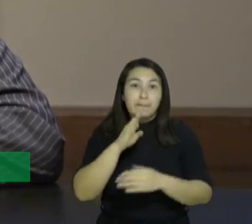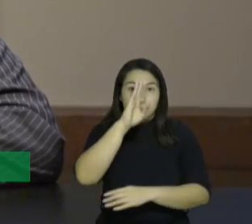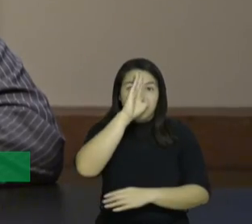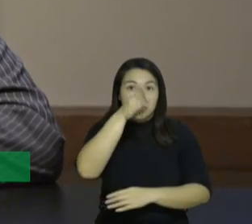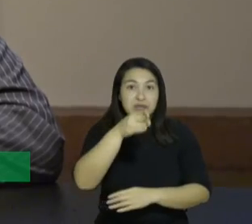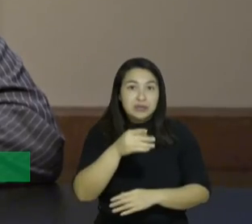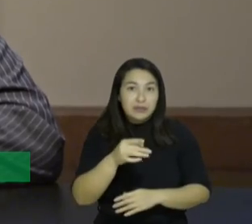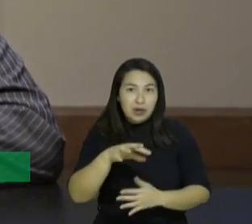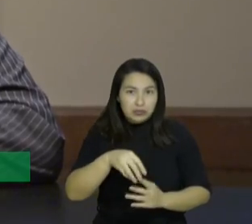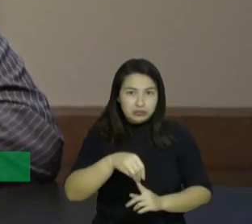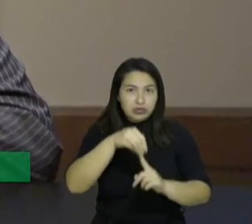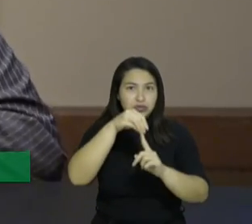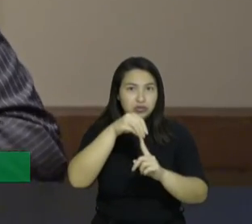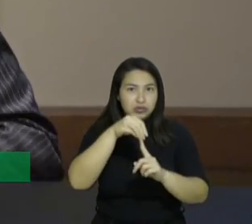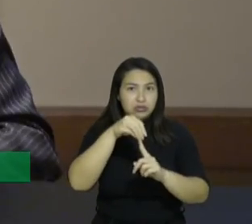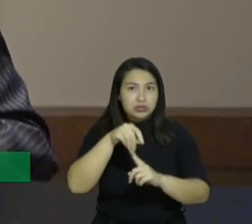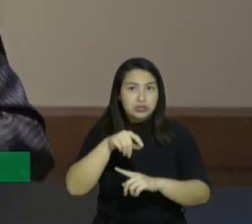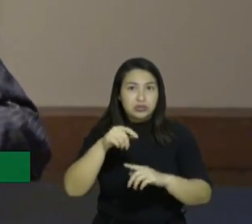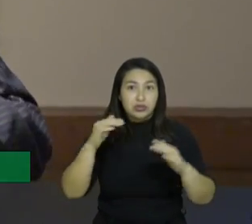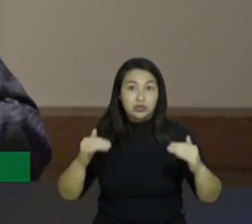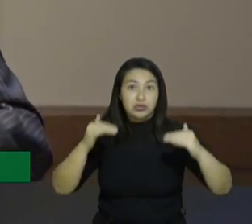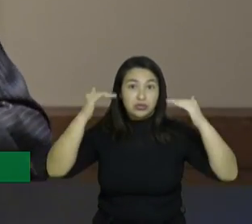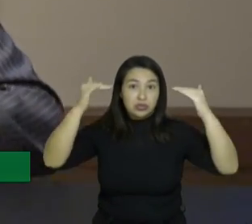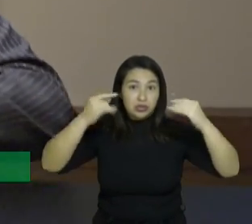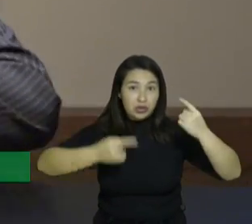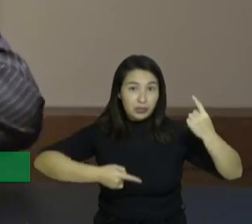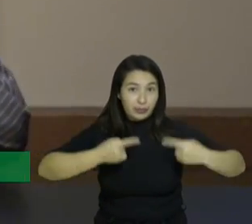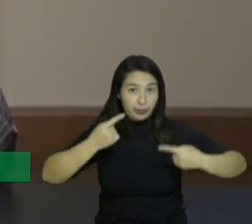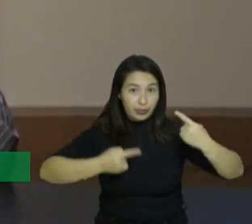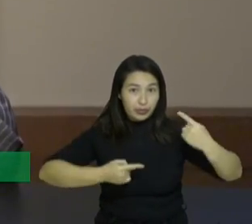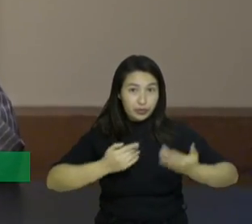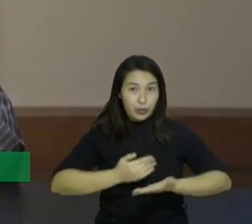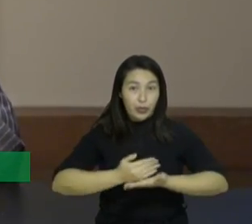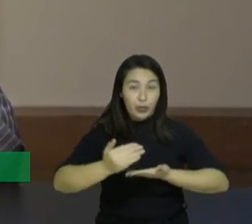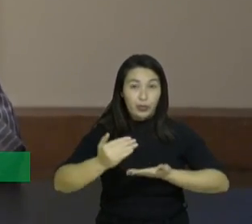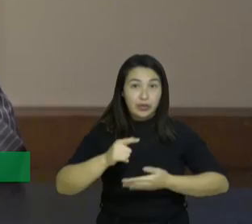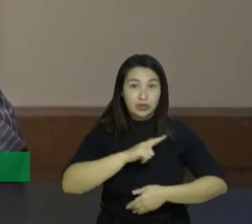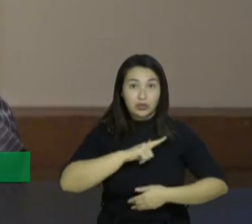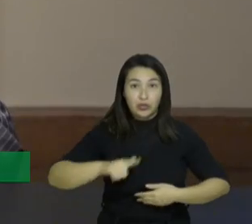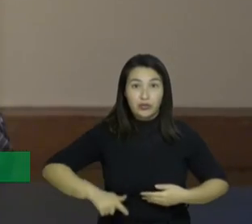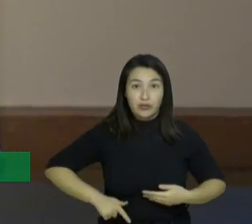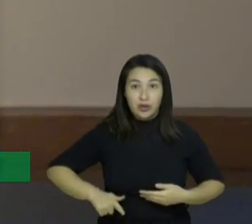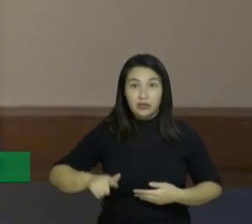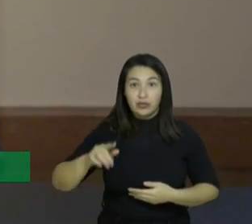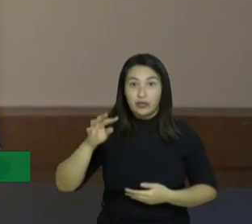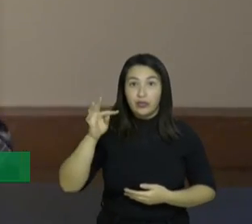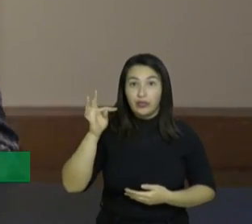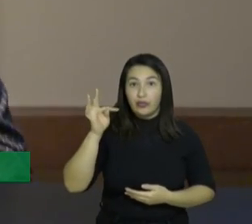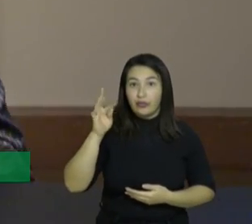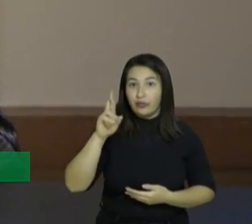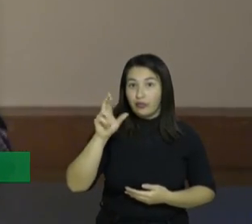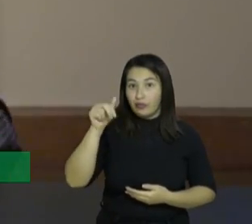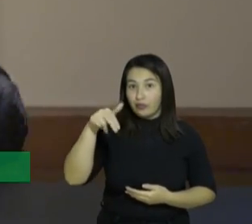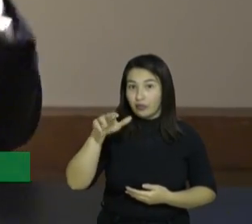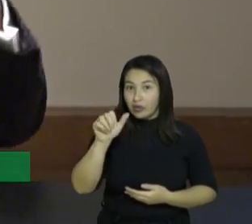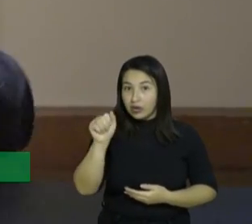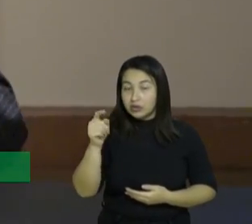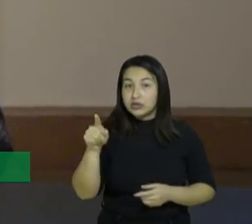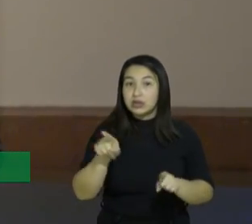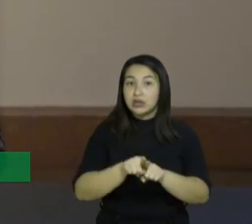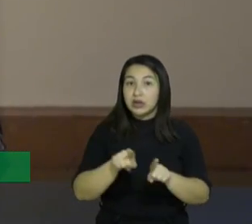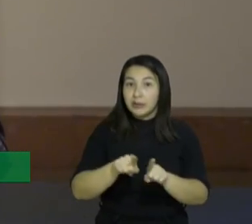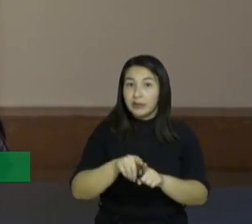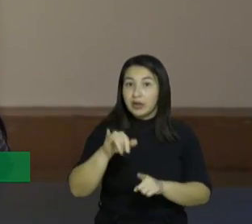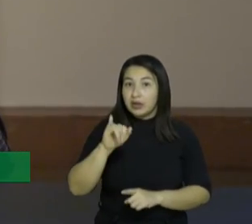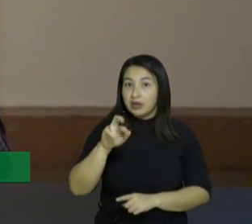né e de maior autoridade política a começar pelos governos da França e da Irlanda né que como Eh meu colega